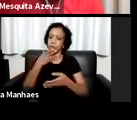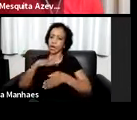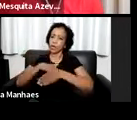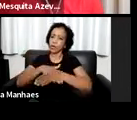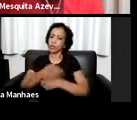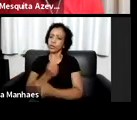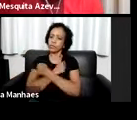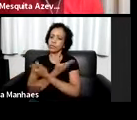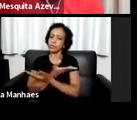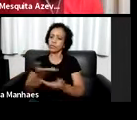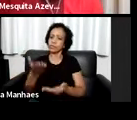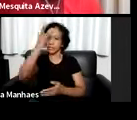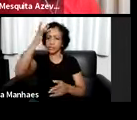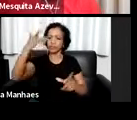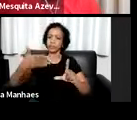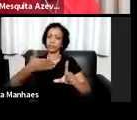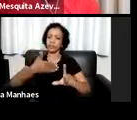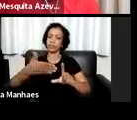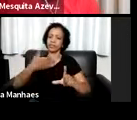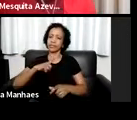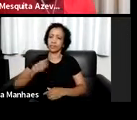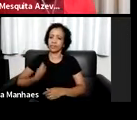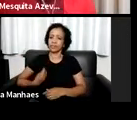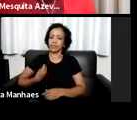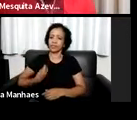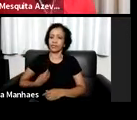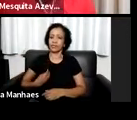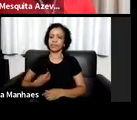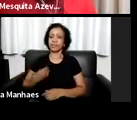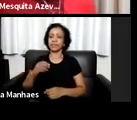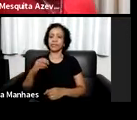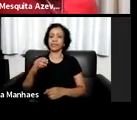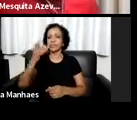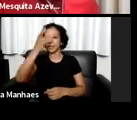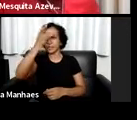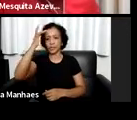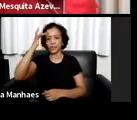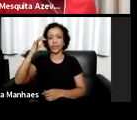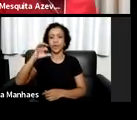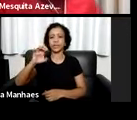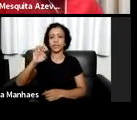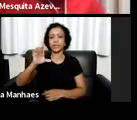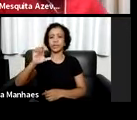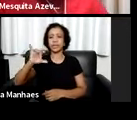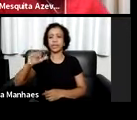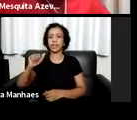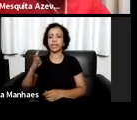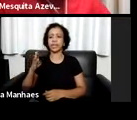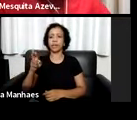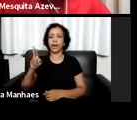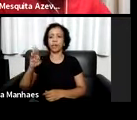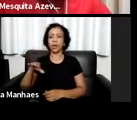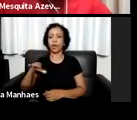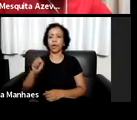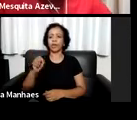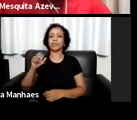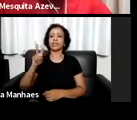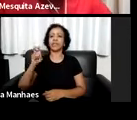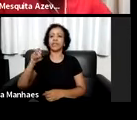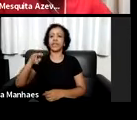saudação, pastor, para pessoas como a irmã Suzinha Barbosa, que está conosco aqui também, o Vinícius Vieira, lá de